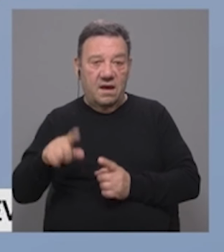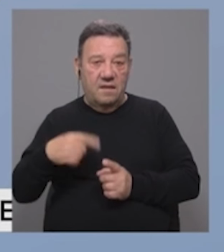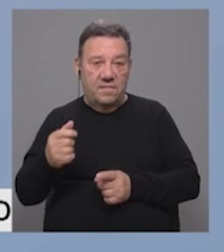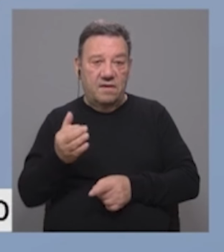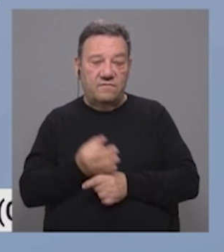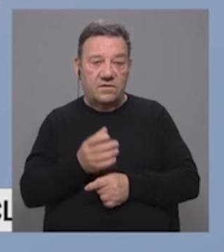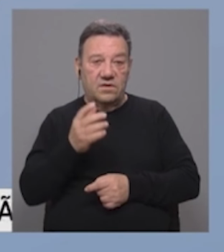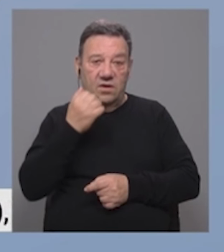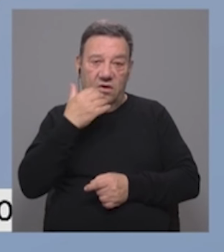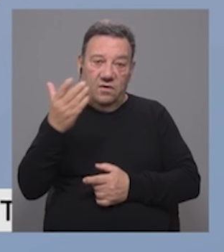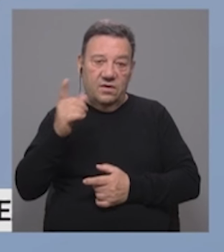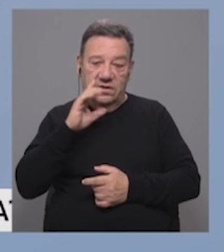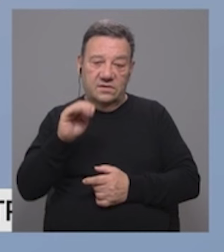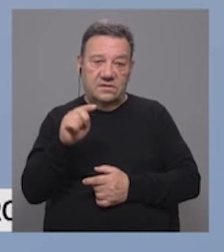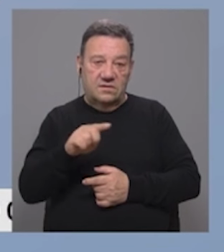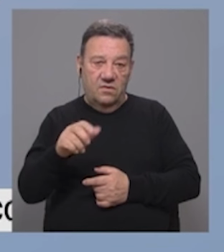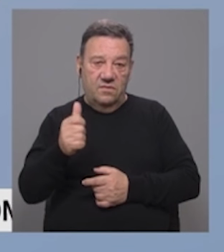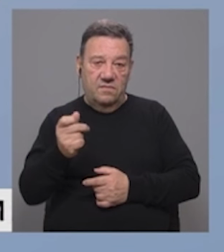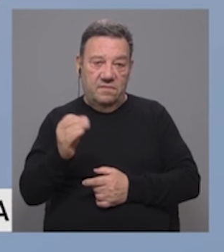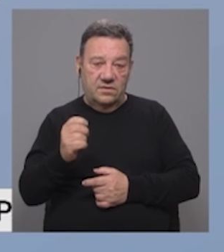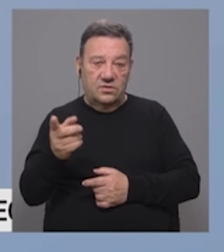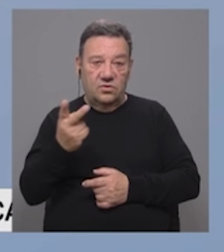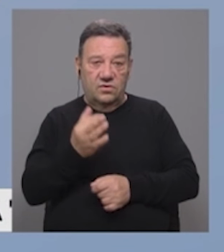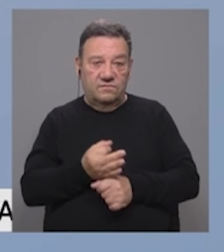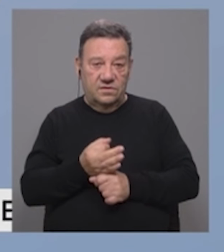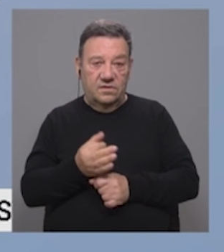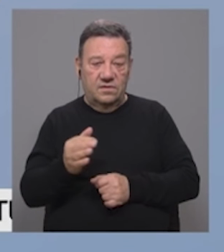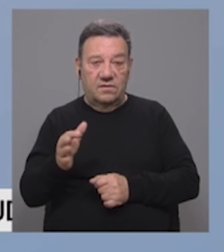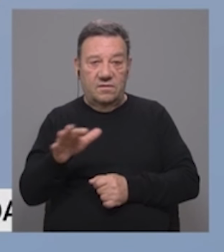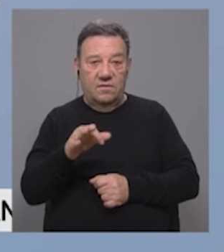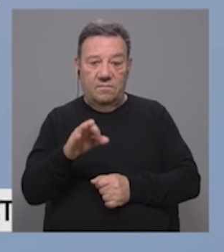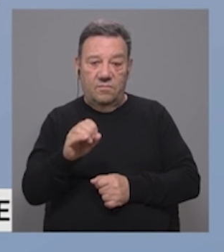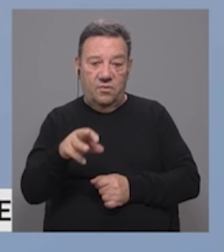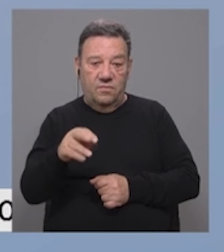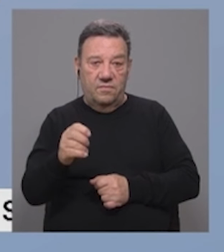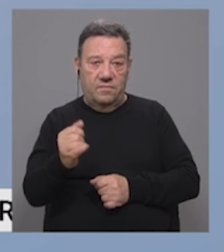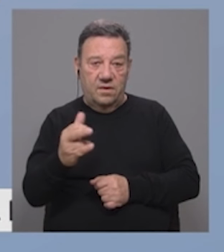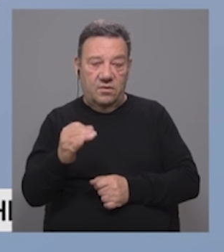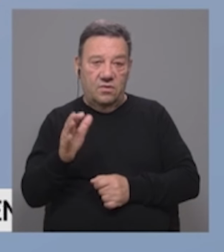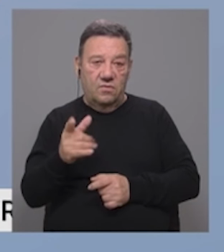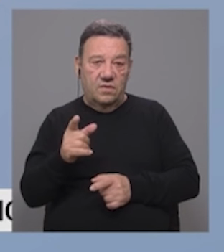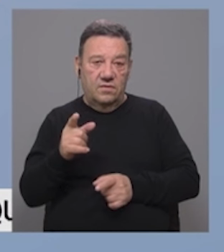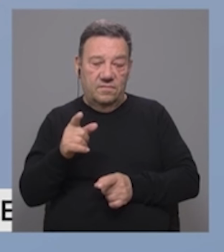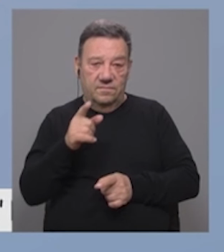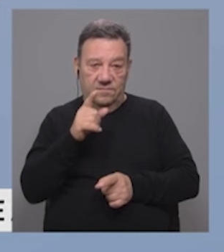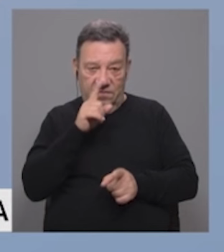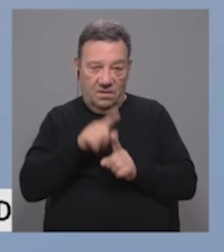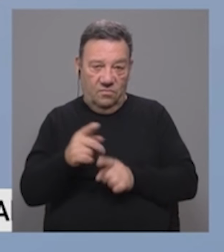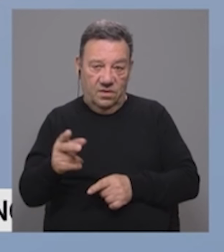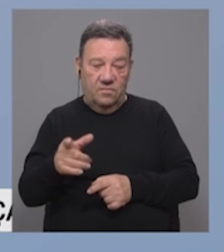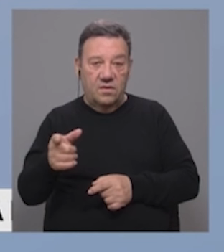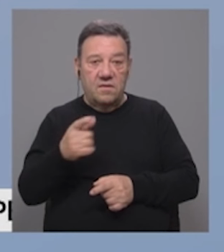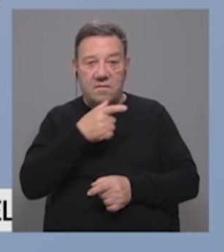honra de São Brás. Duas festividades na freguesia de Pombeiro, que acontecem quase em simultâneo